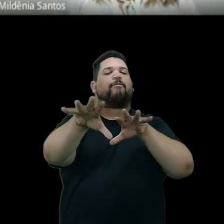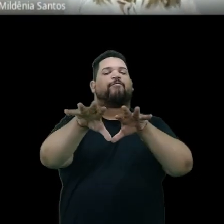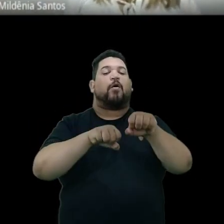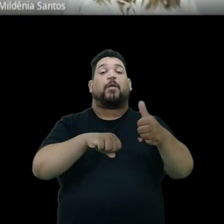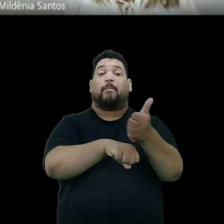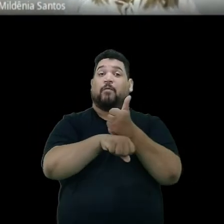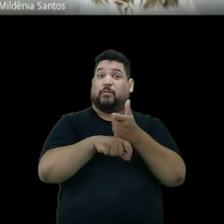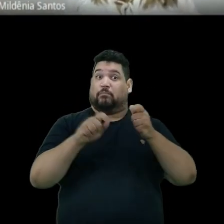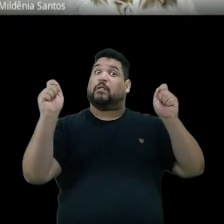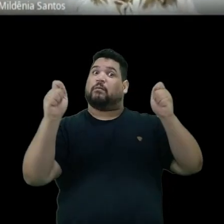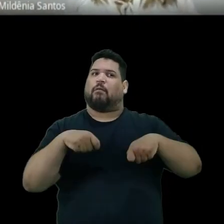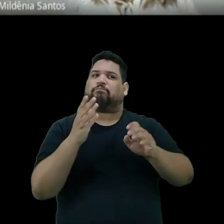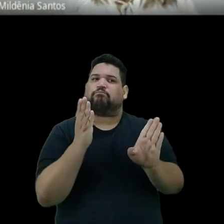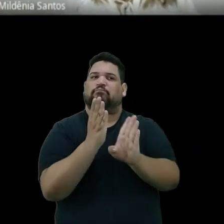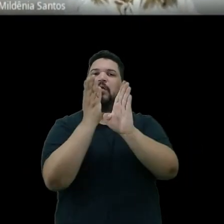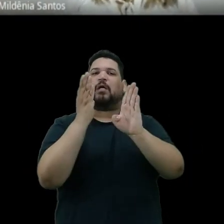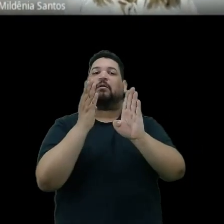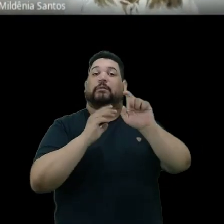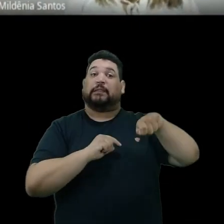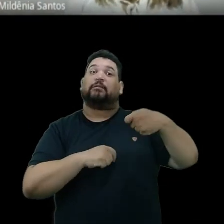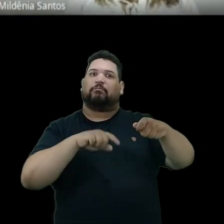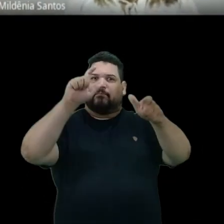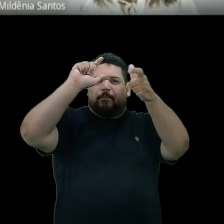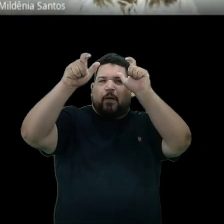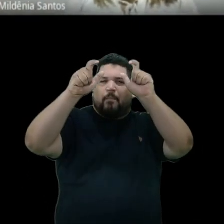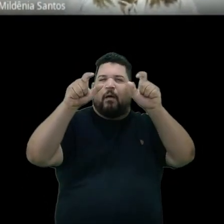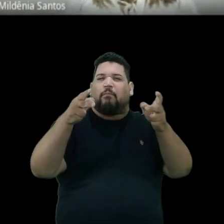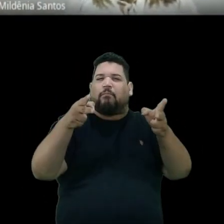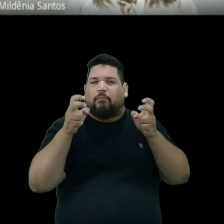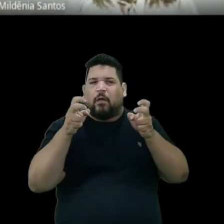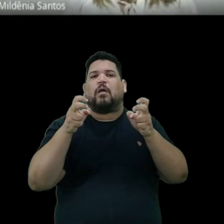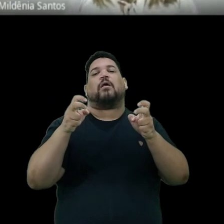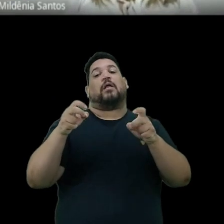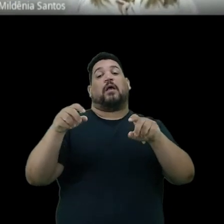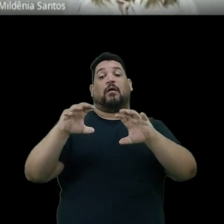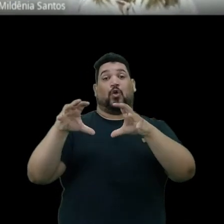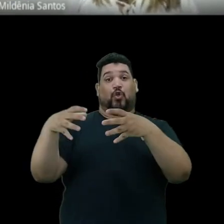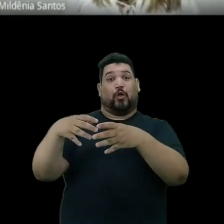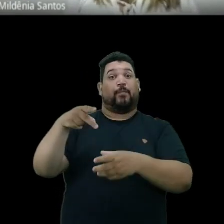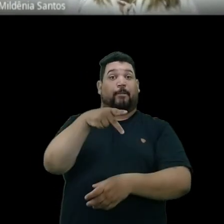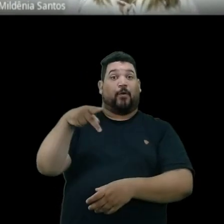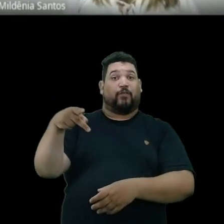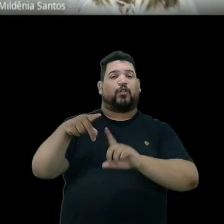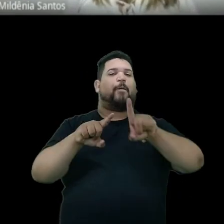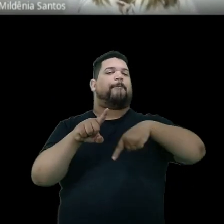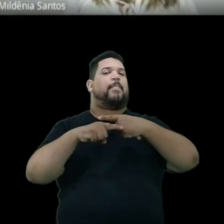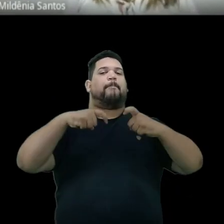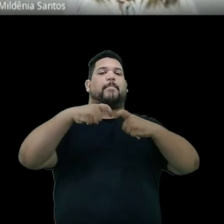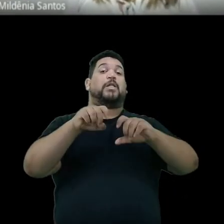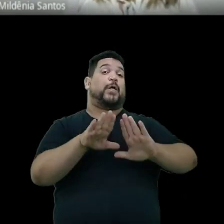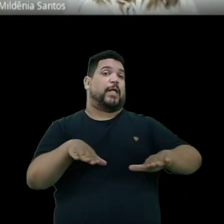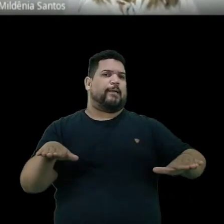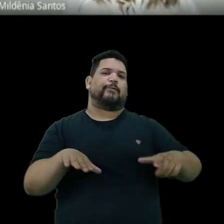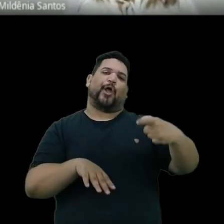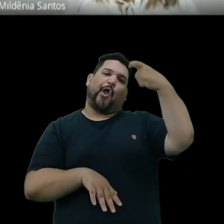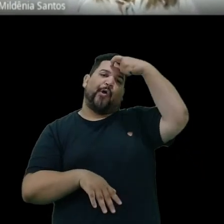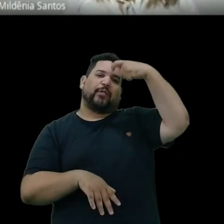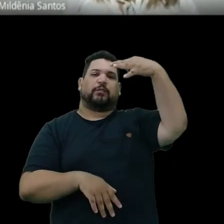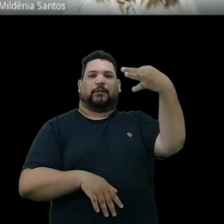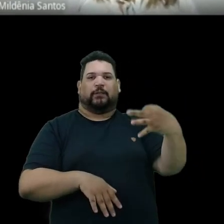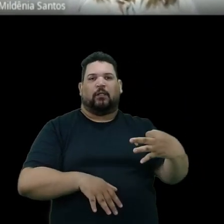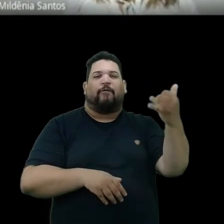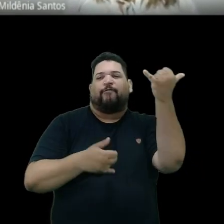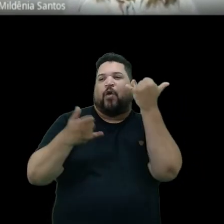de detectar o transtorno, pais, professores e pediatras mais conscientes e informados para levantar as